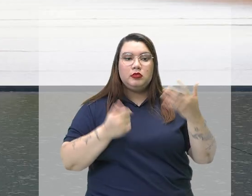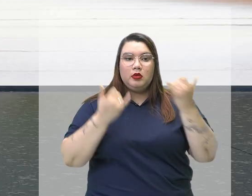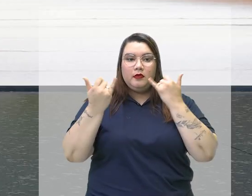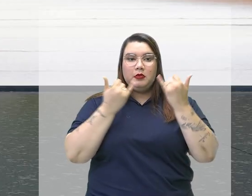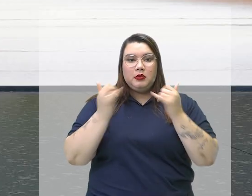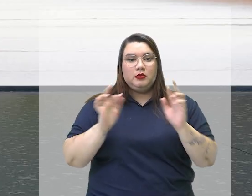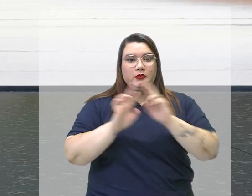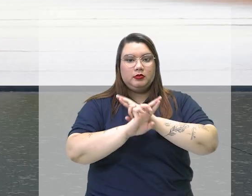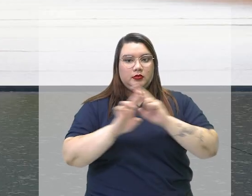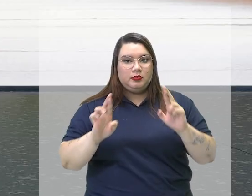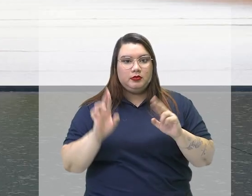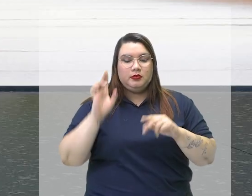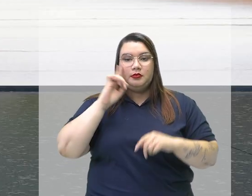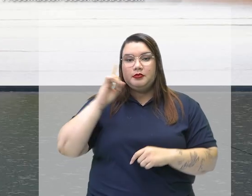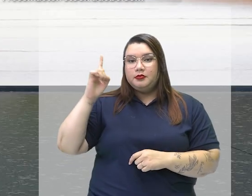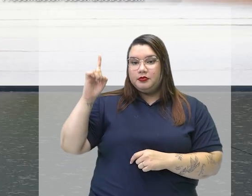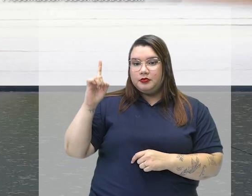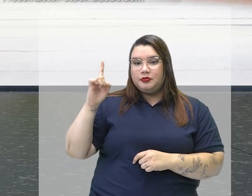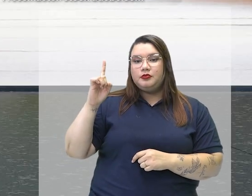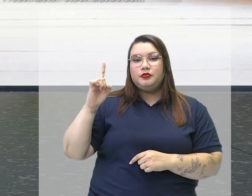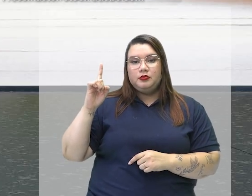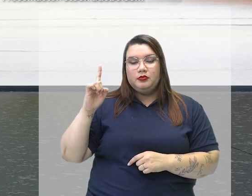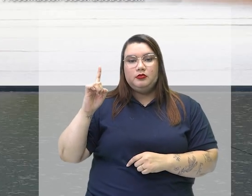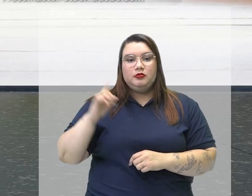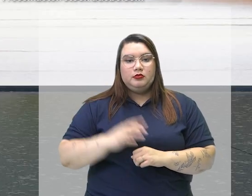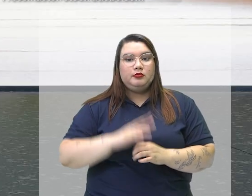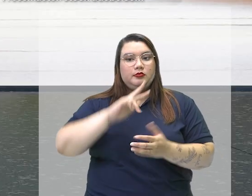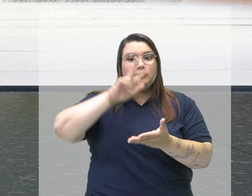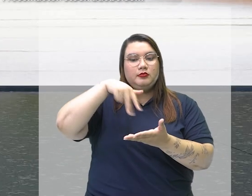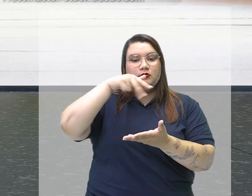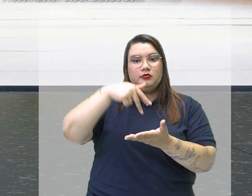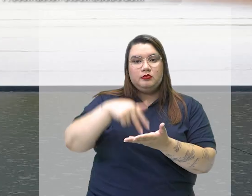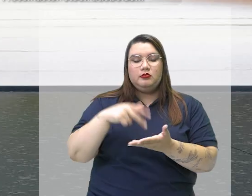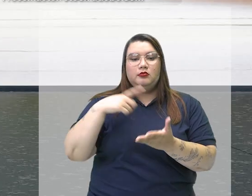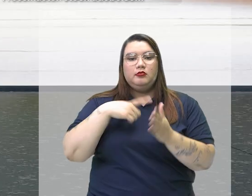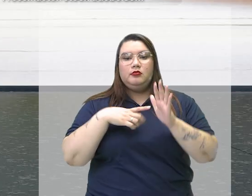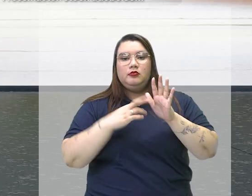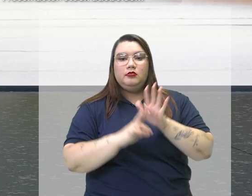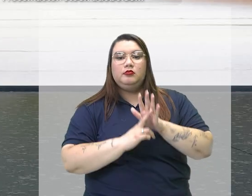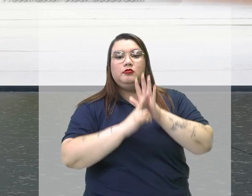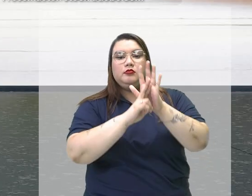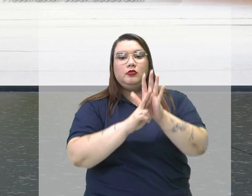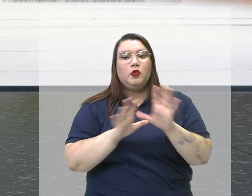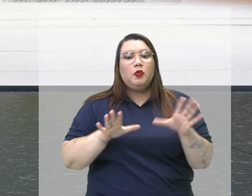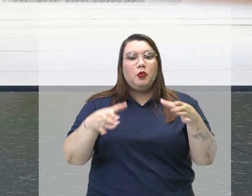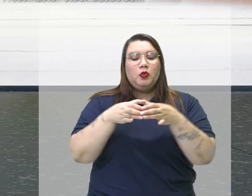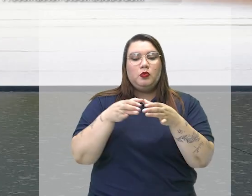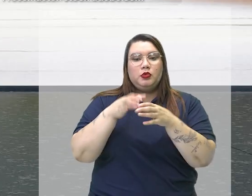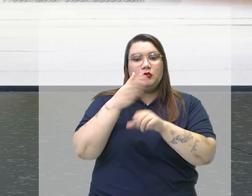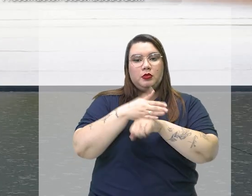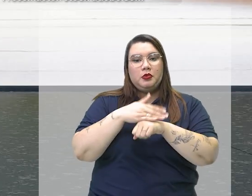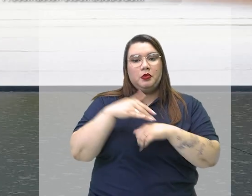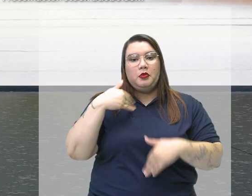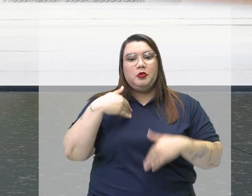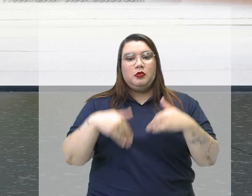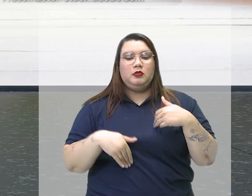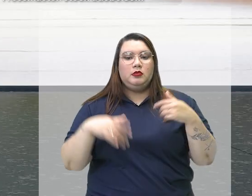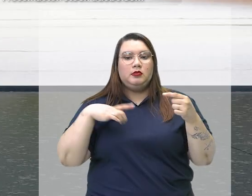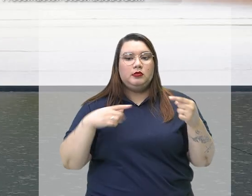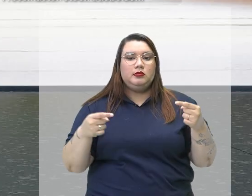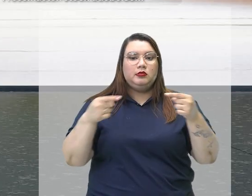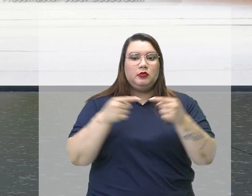algumas informações relacionadas à ginástica? Então, olha só. A ginástica, ela representa um conjunto de